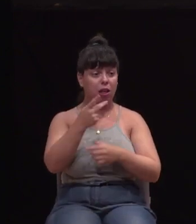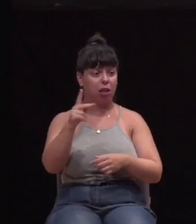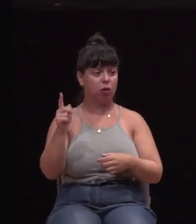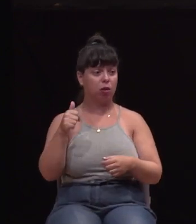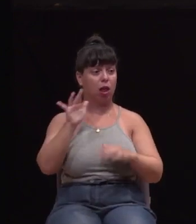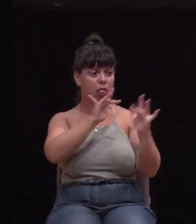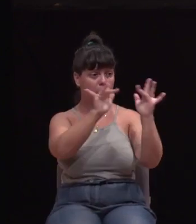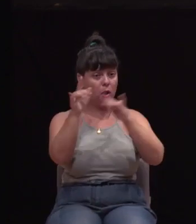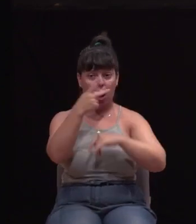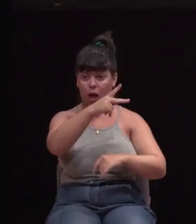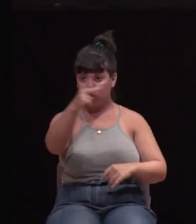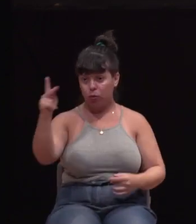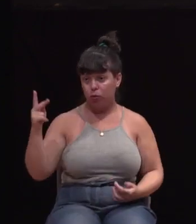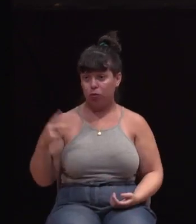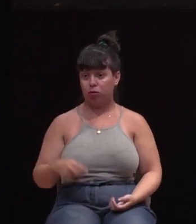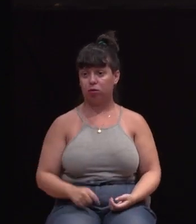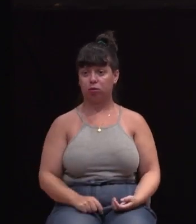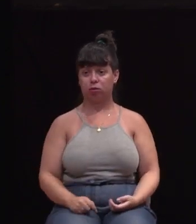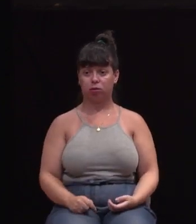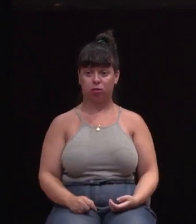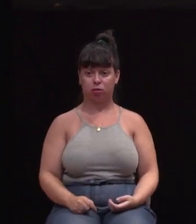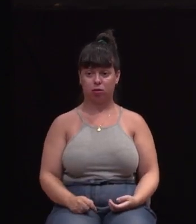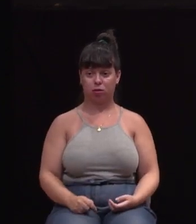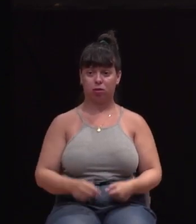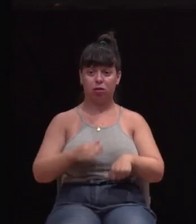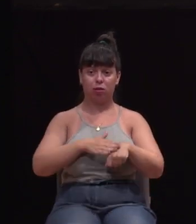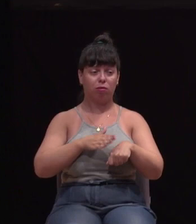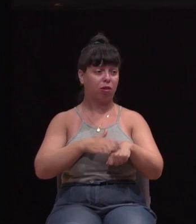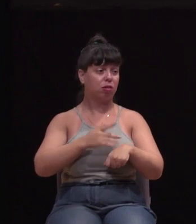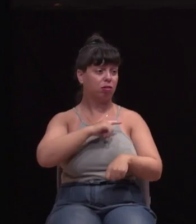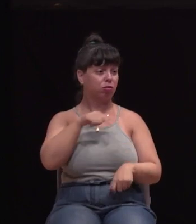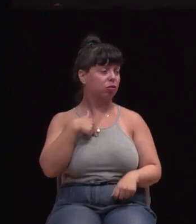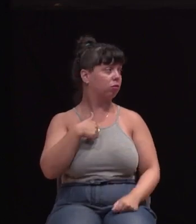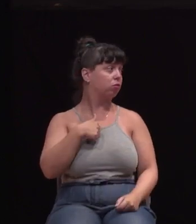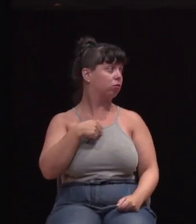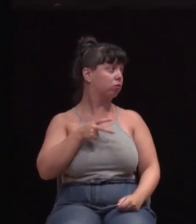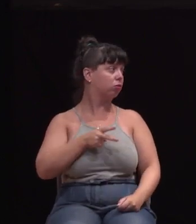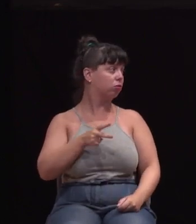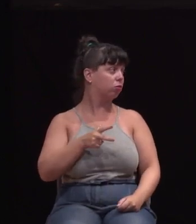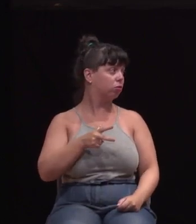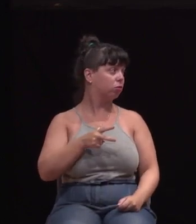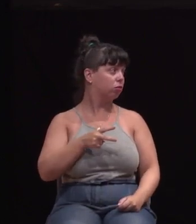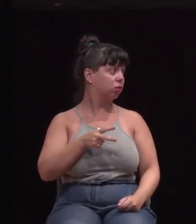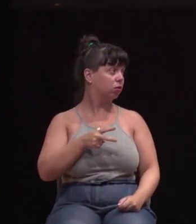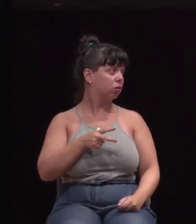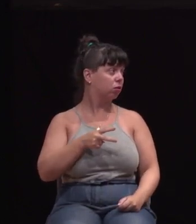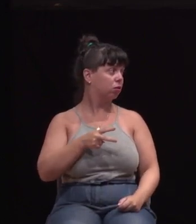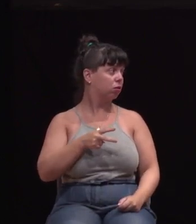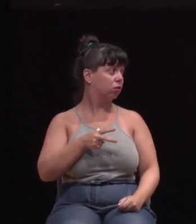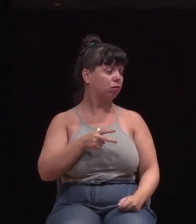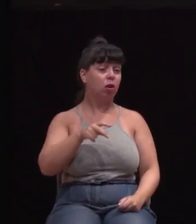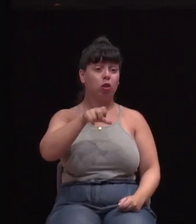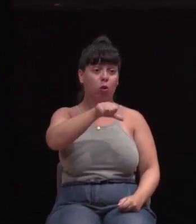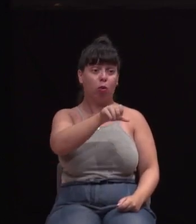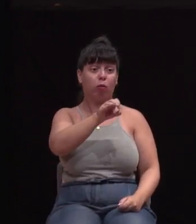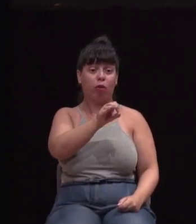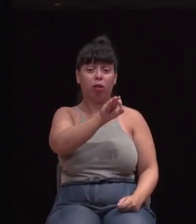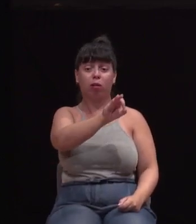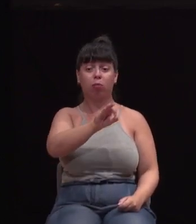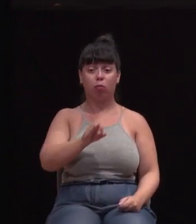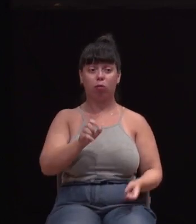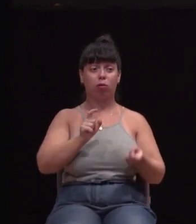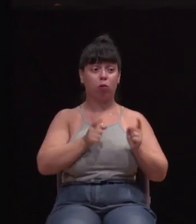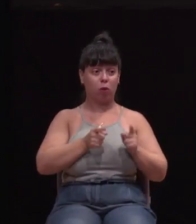seus namorados, que fazem com que a gente continue no lugar de 90% da população trans vivendo em regime de prostituição.